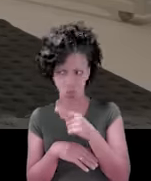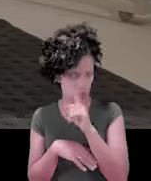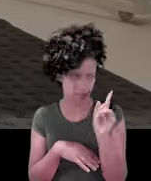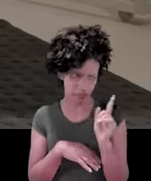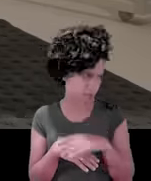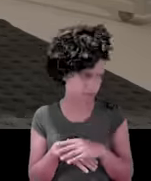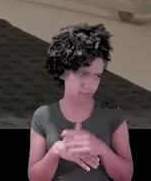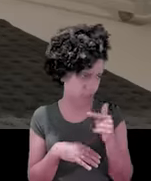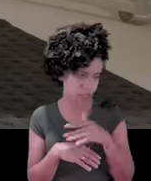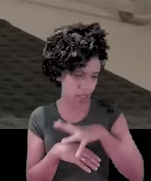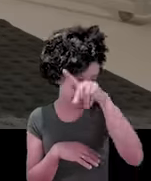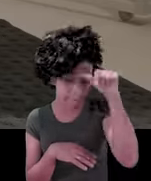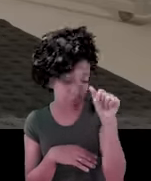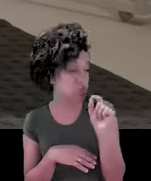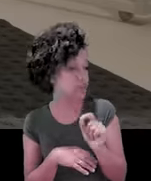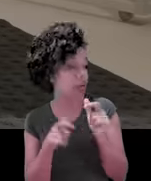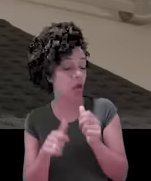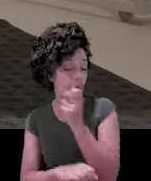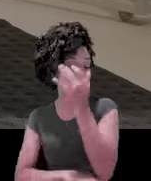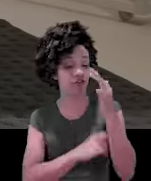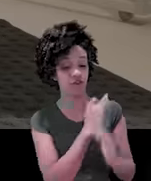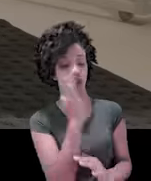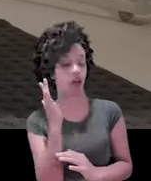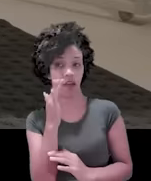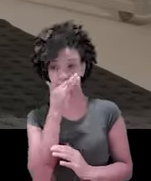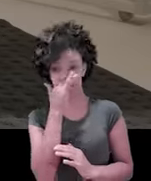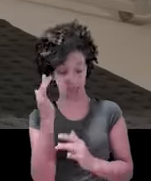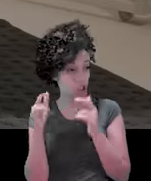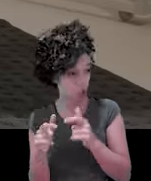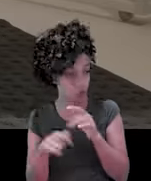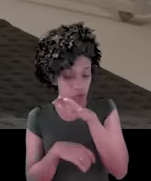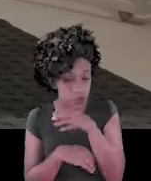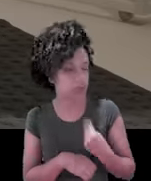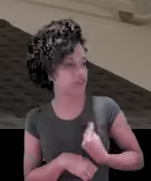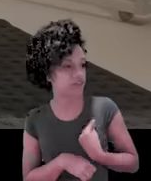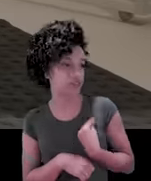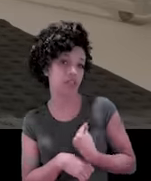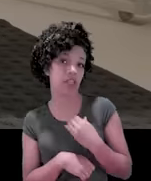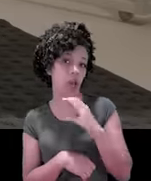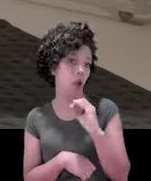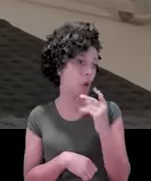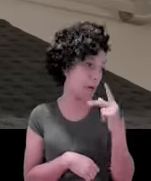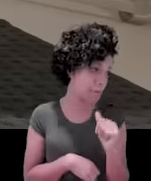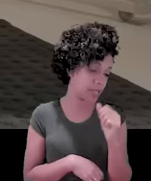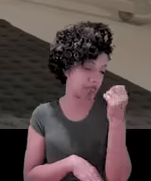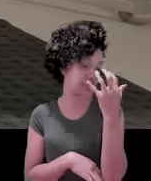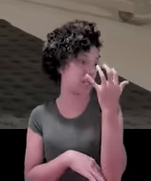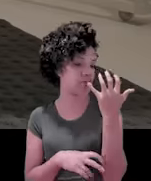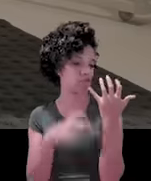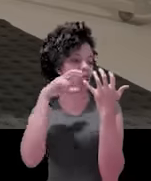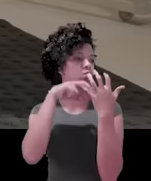nada lá não tem nada disso a massa já Amazônia ela na floresta onde a maioria dos animais que vivem na vive nas copas das Árvores